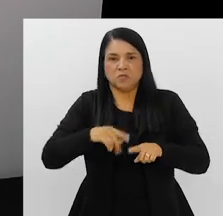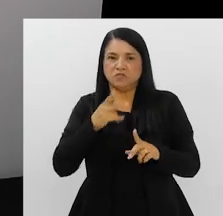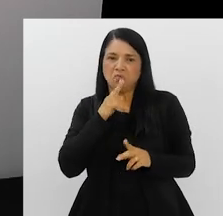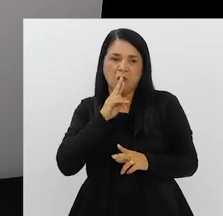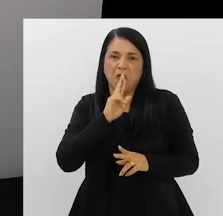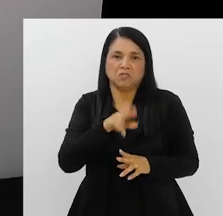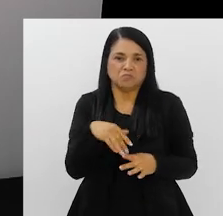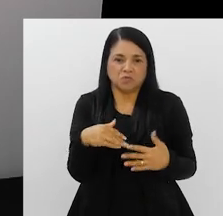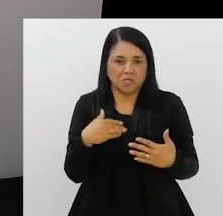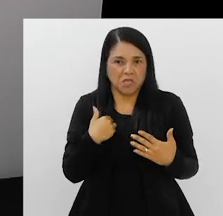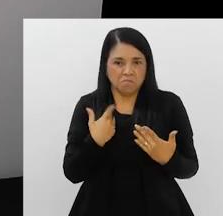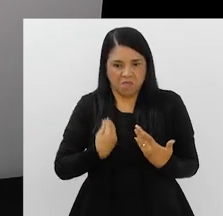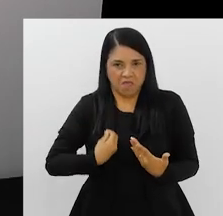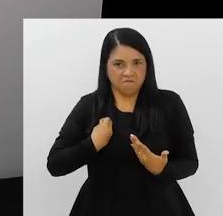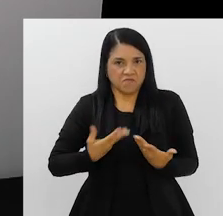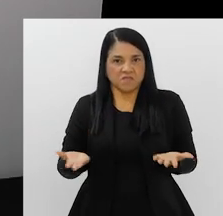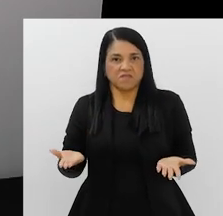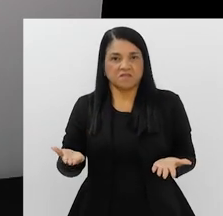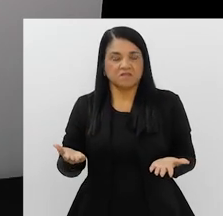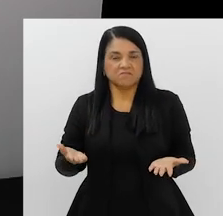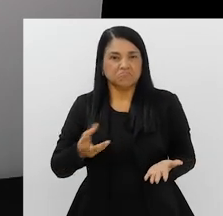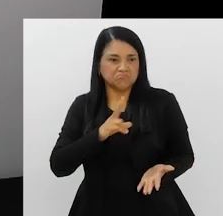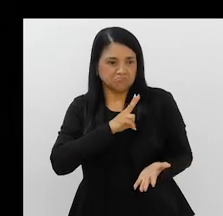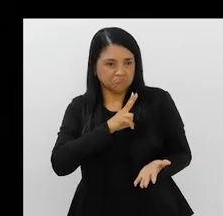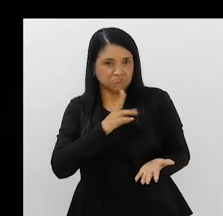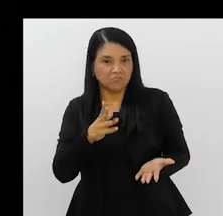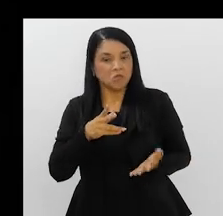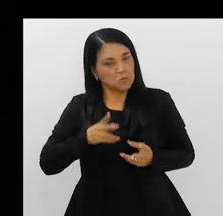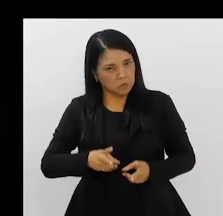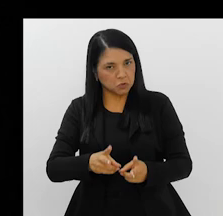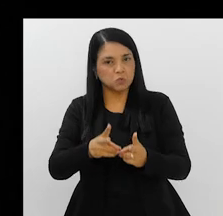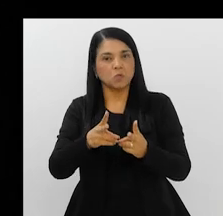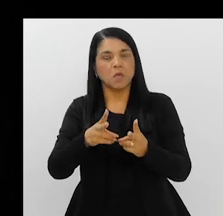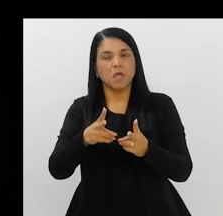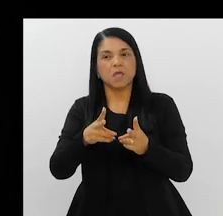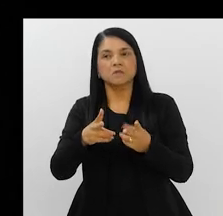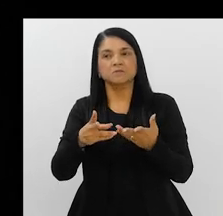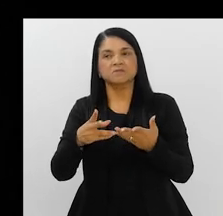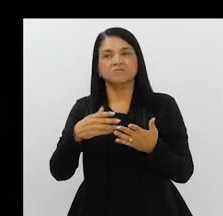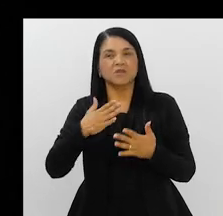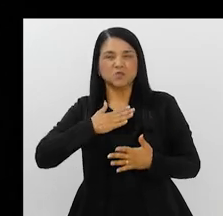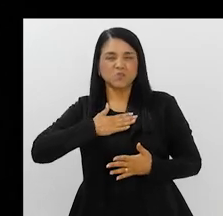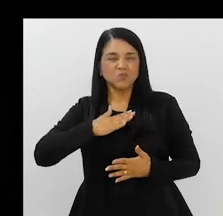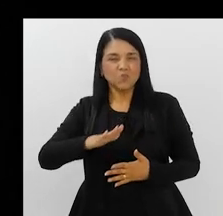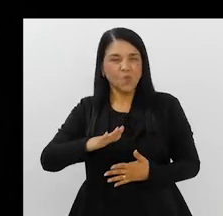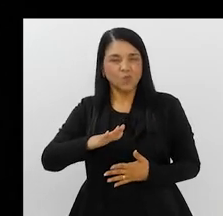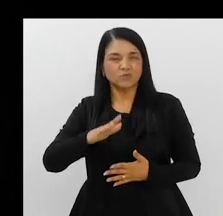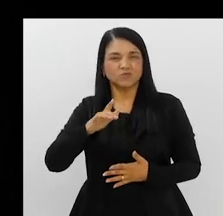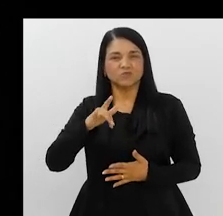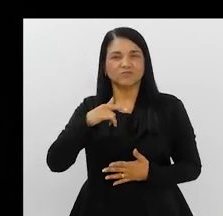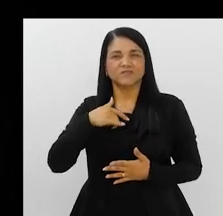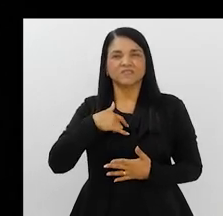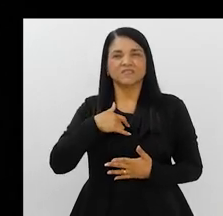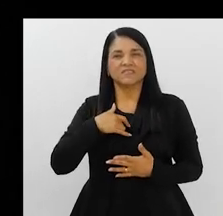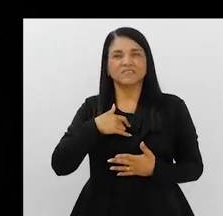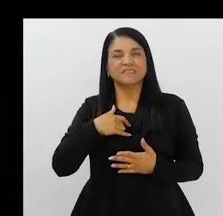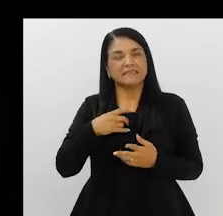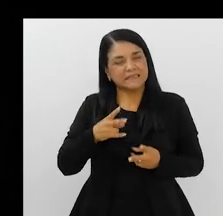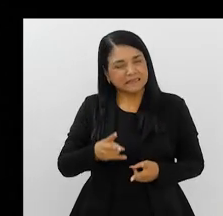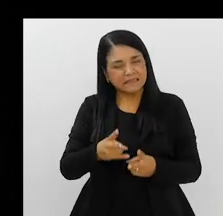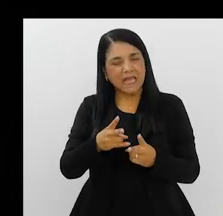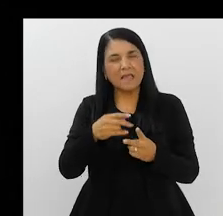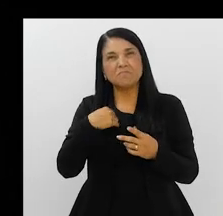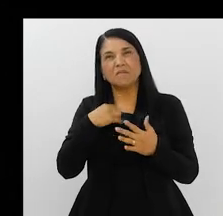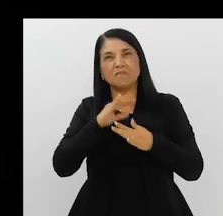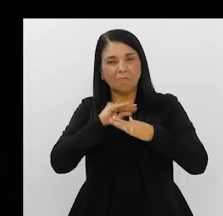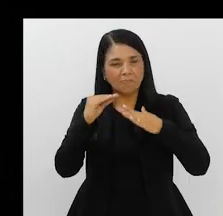que eu não tenho que dar satisfação da minha coisa, seguir. Mas eu não gosto. E